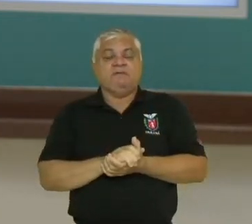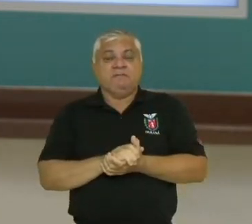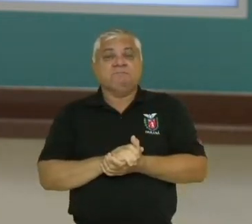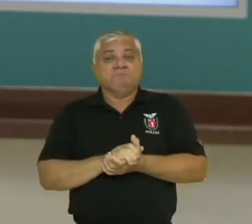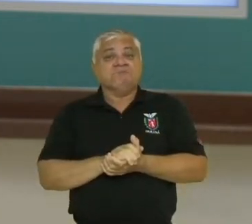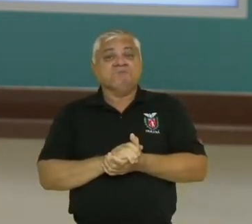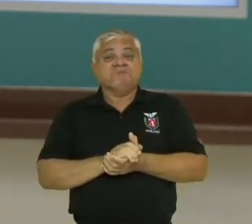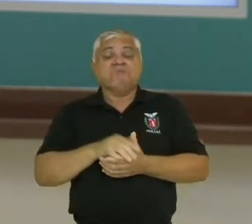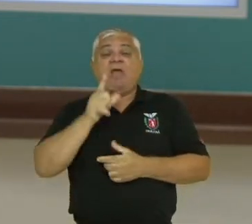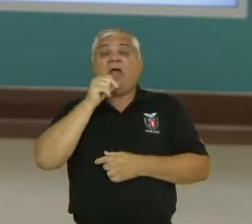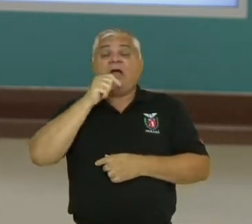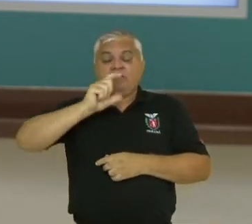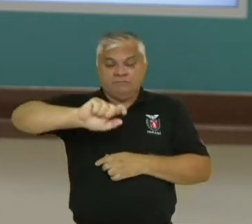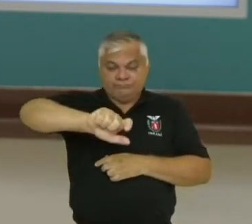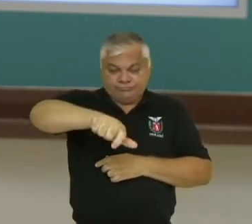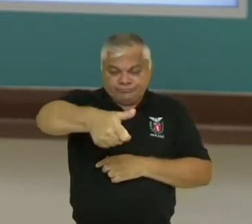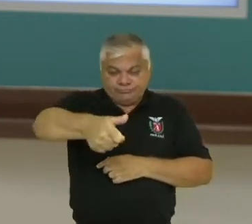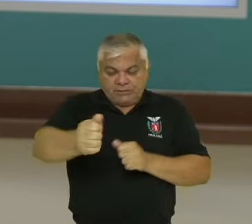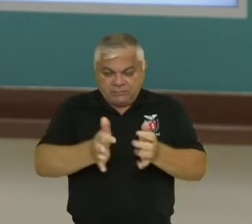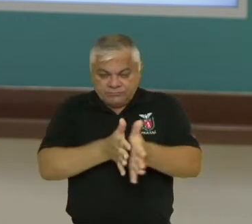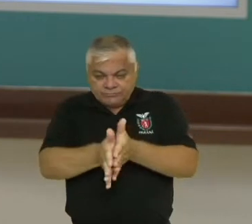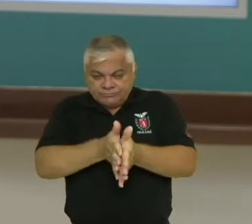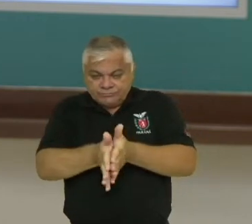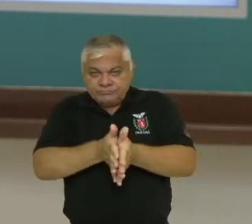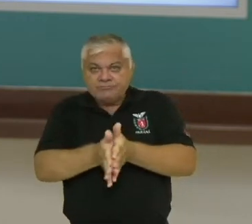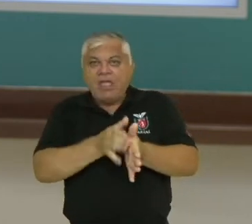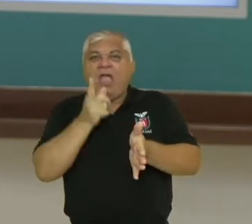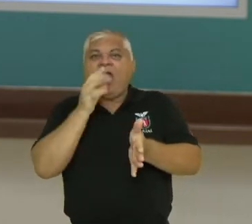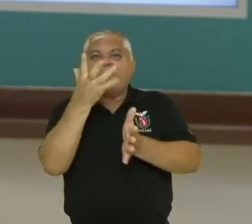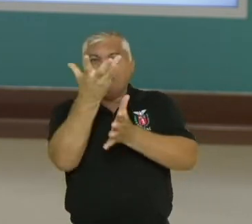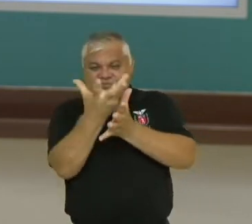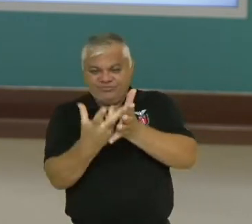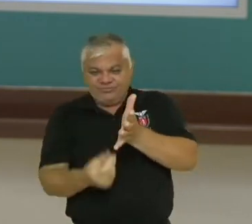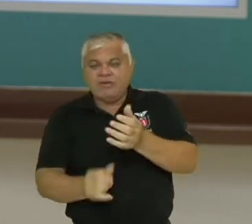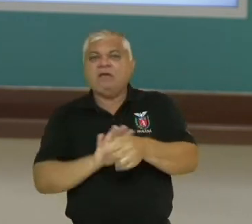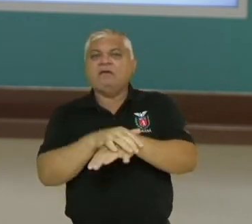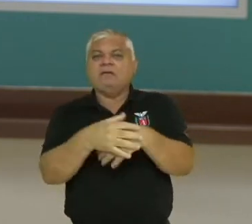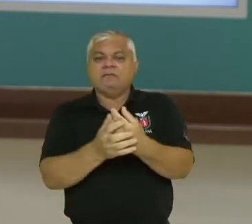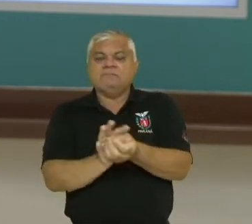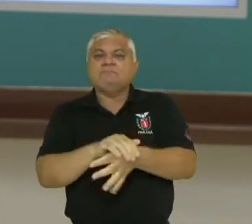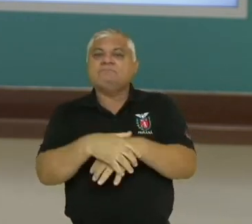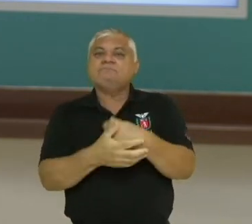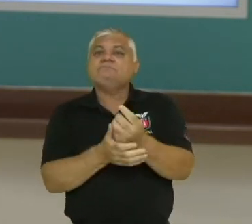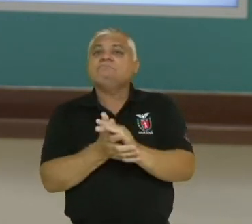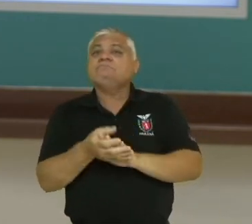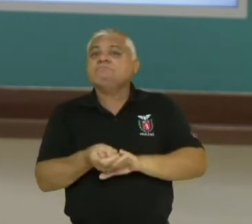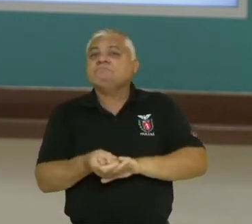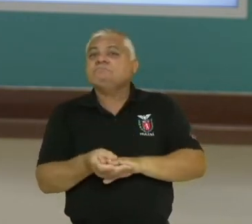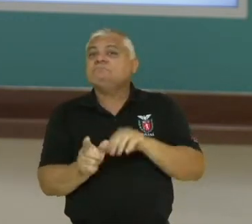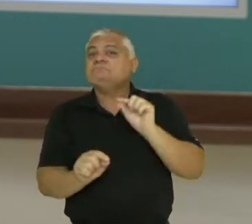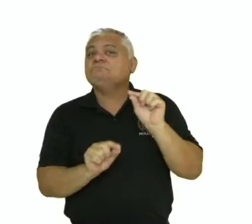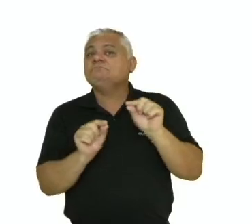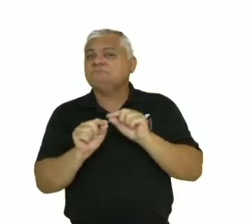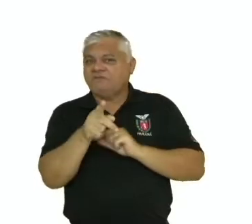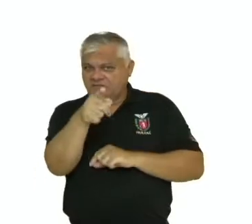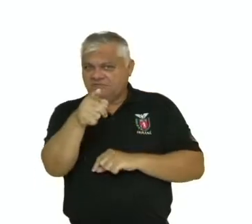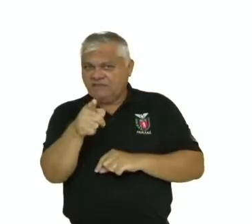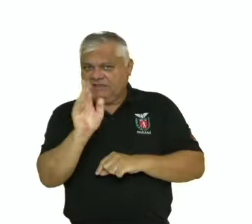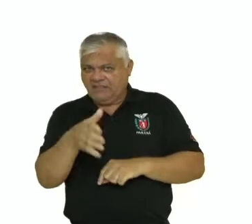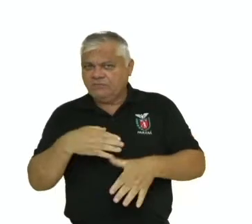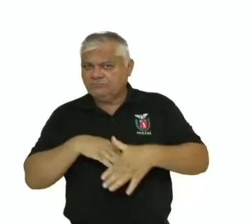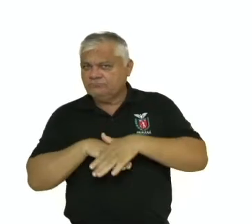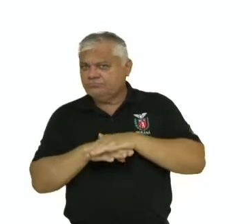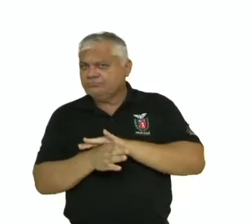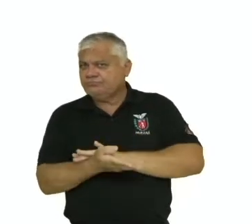pessoa, a torneira, a pia e a água, lavando essa mão. Então, você costuma lavar as mãos em